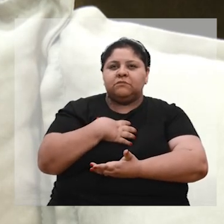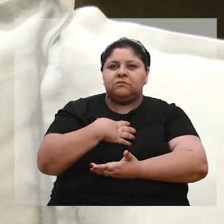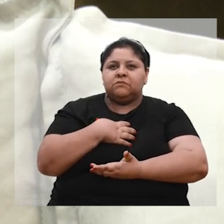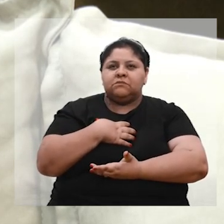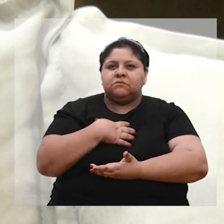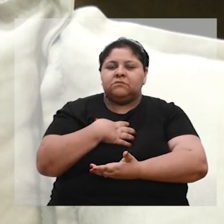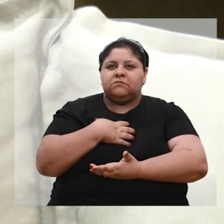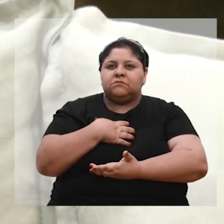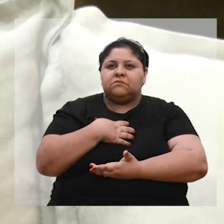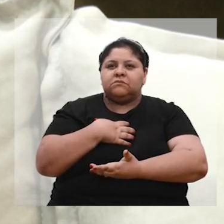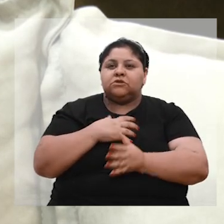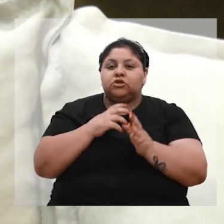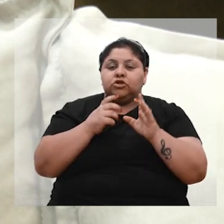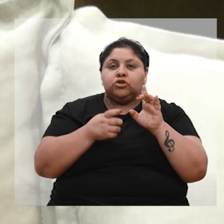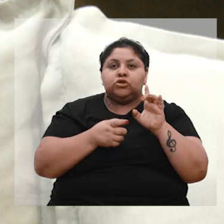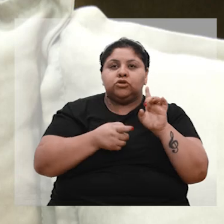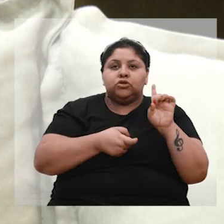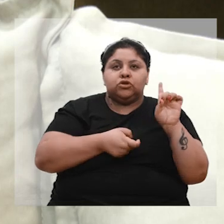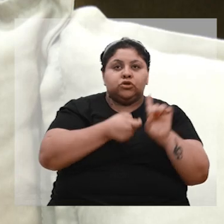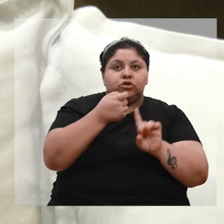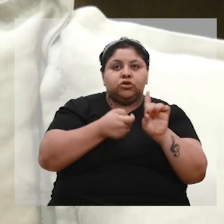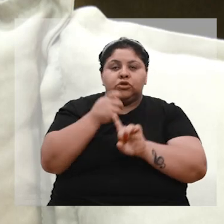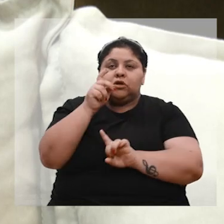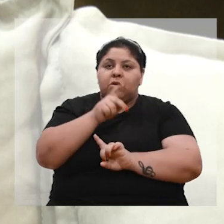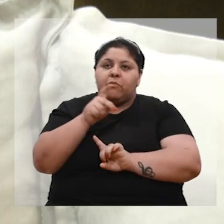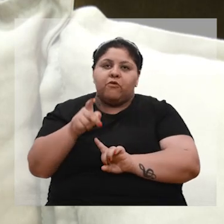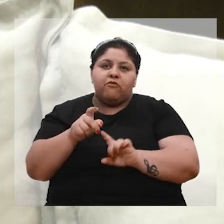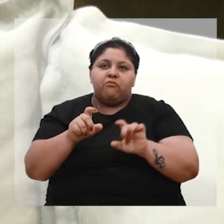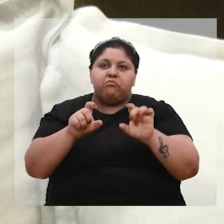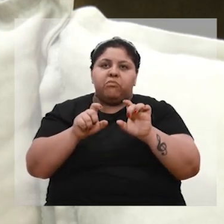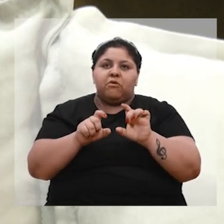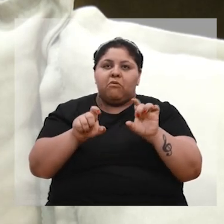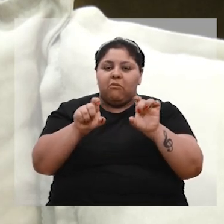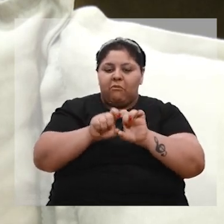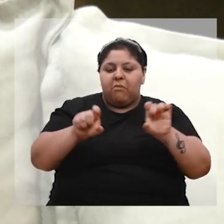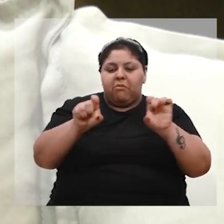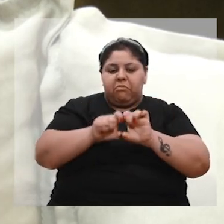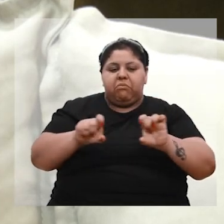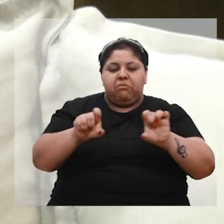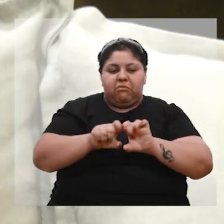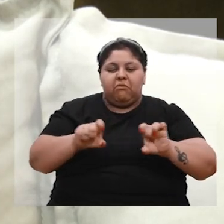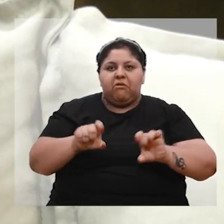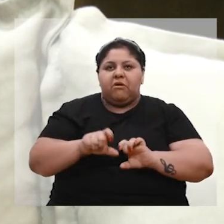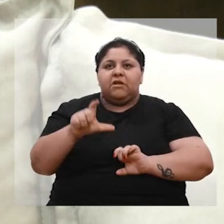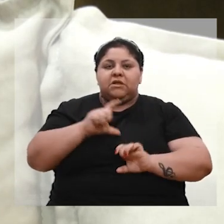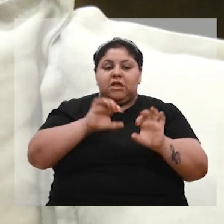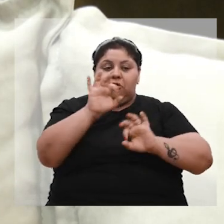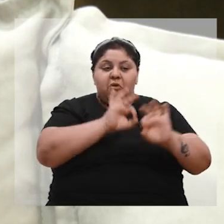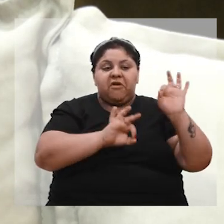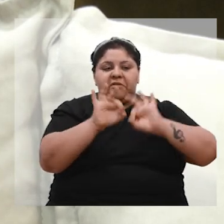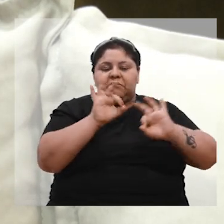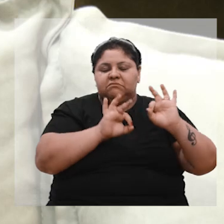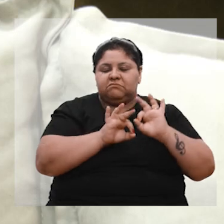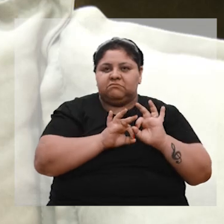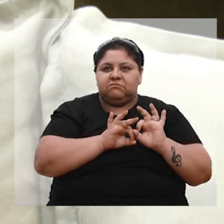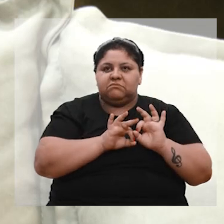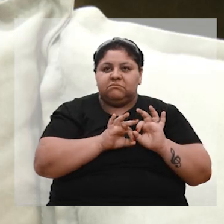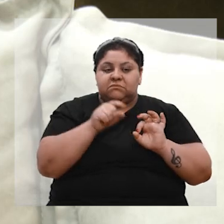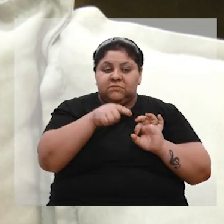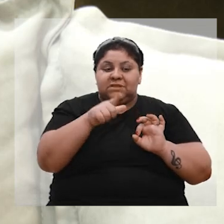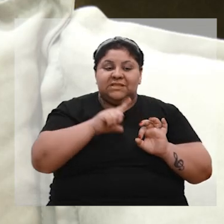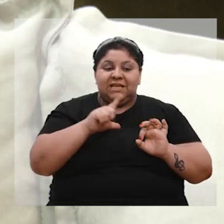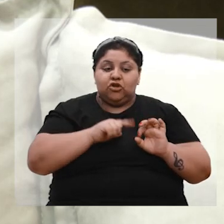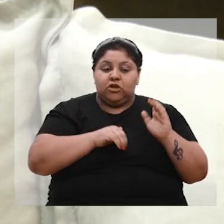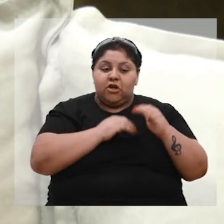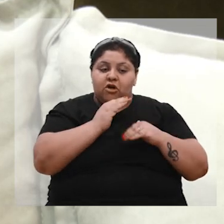faz de todo mês, a prof faz um ditado, nosso antigo ditado, mas ele tem uma organização